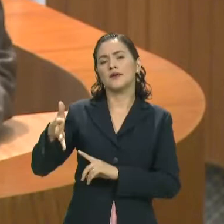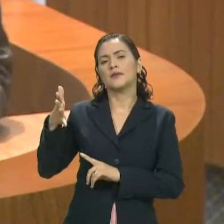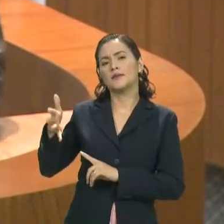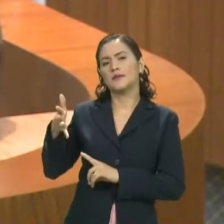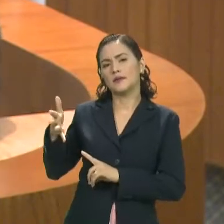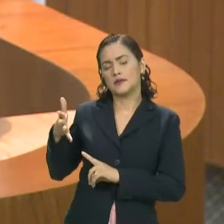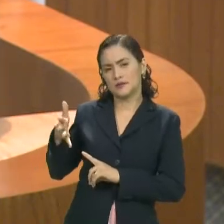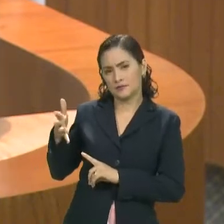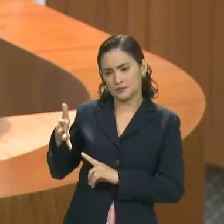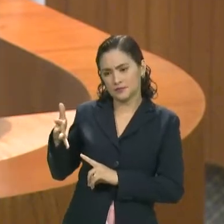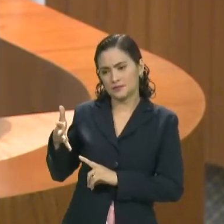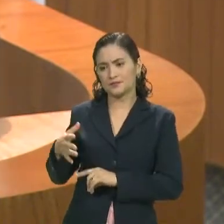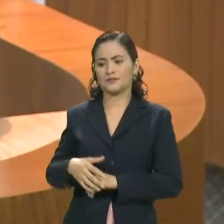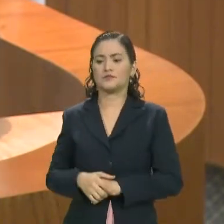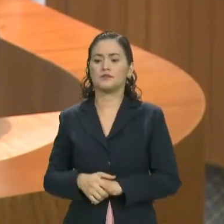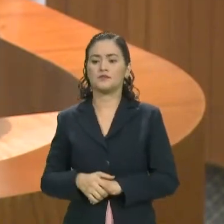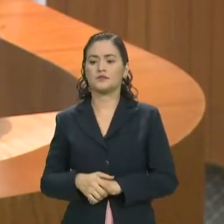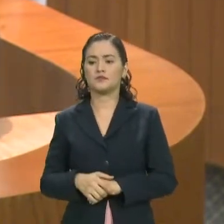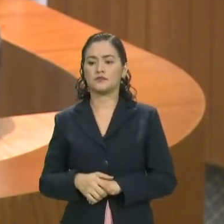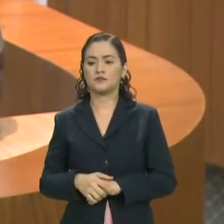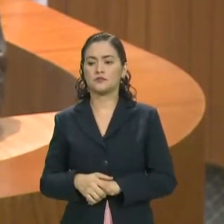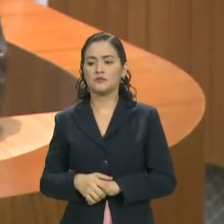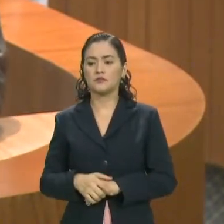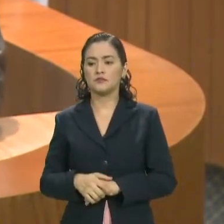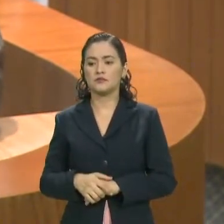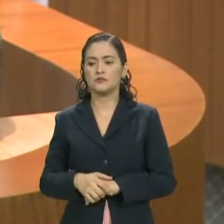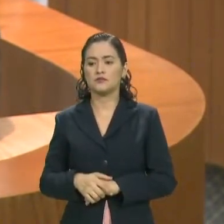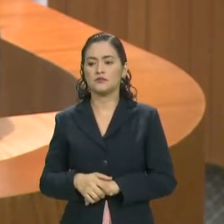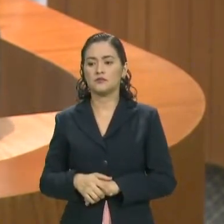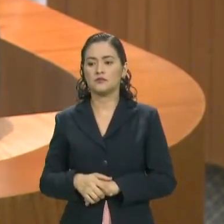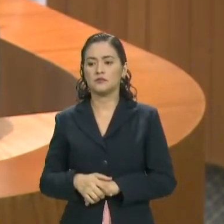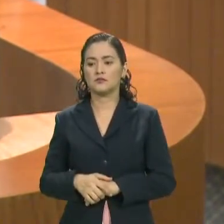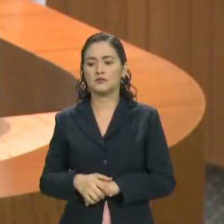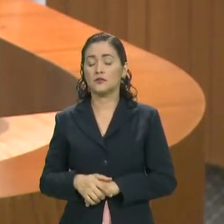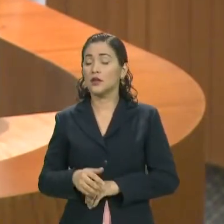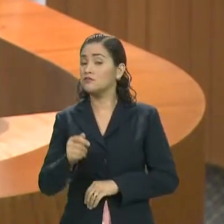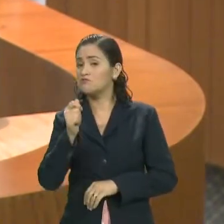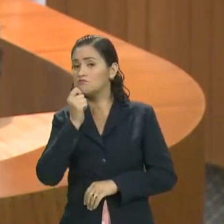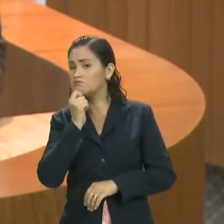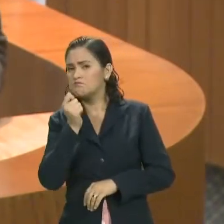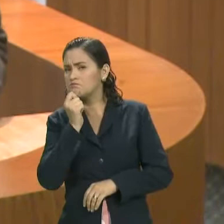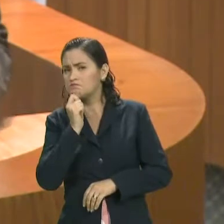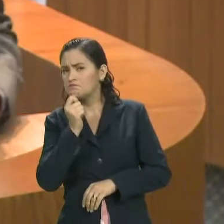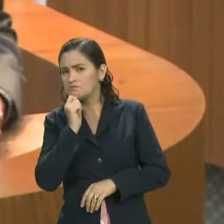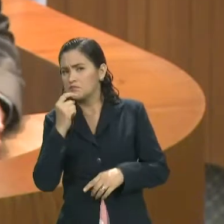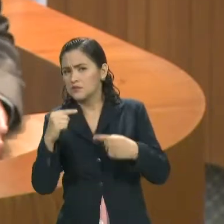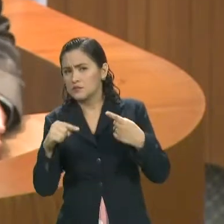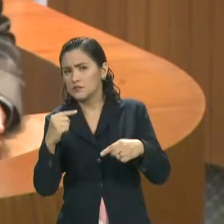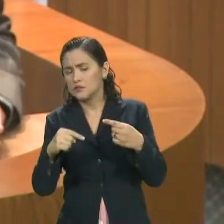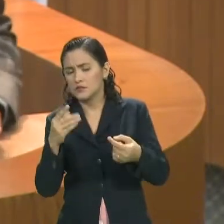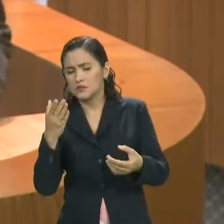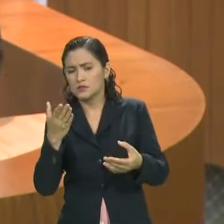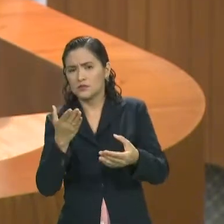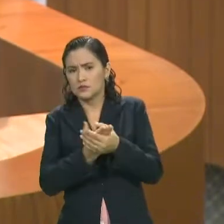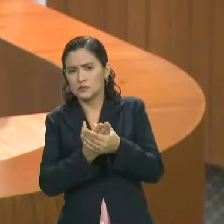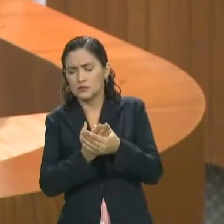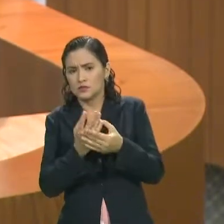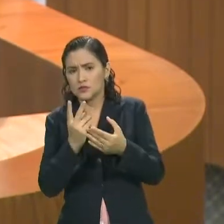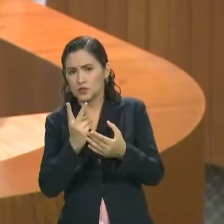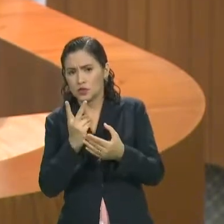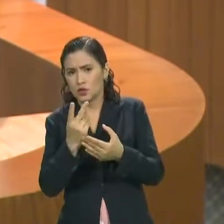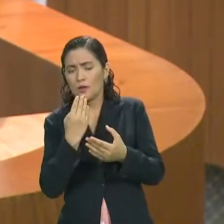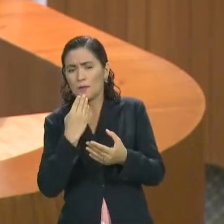dois requerimentos que eu protocolei em grau de recurso